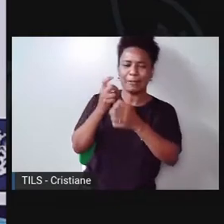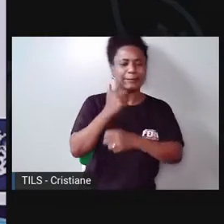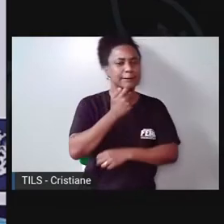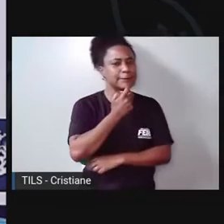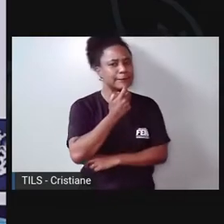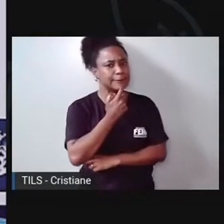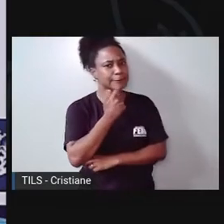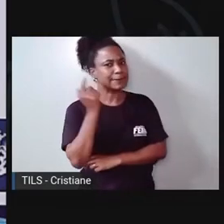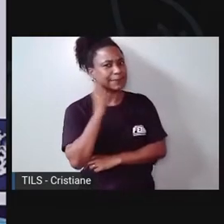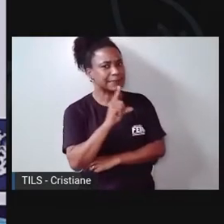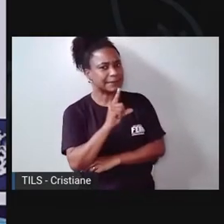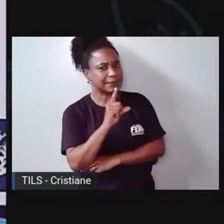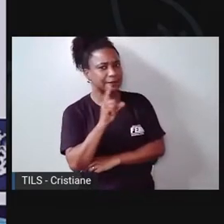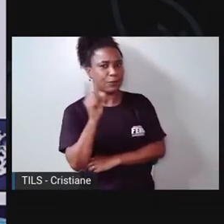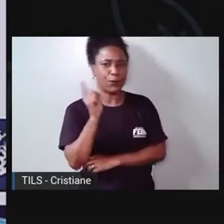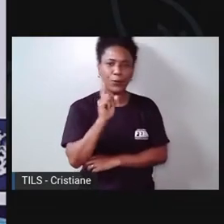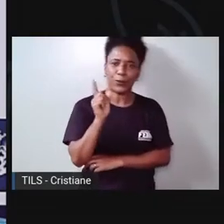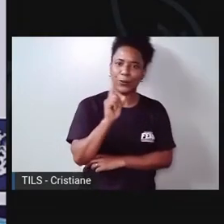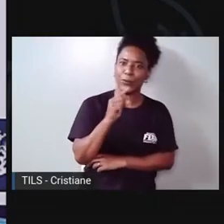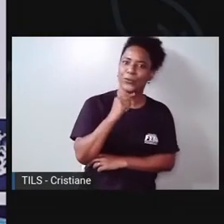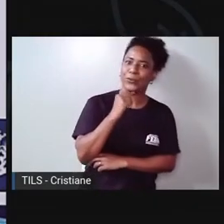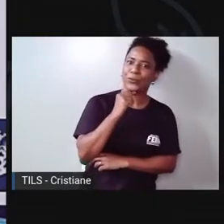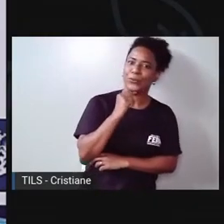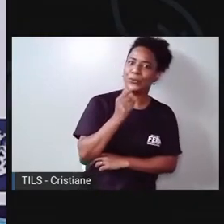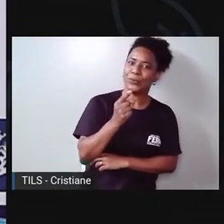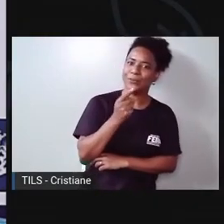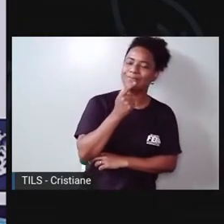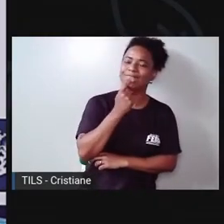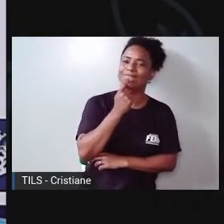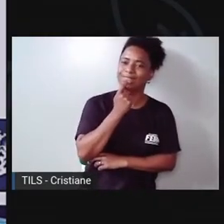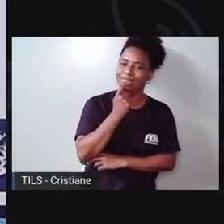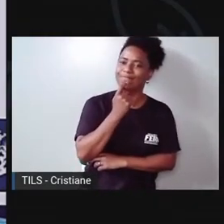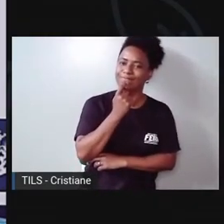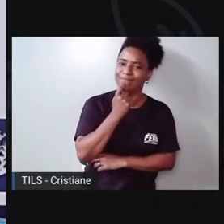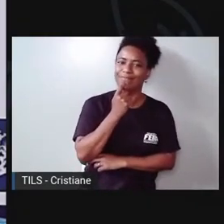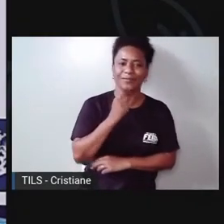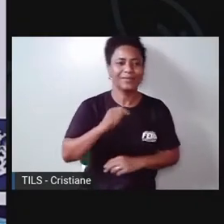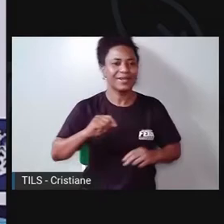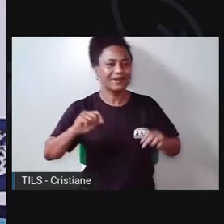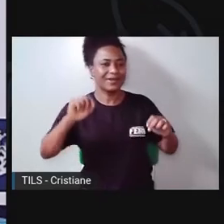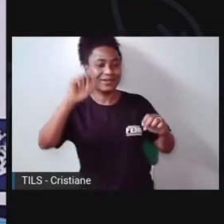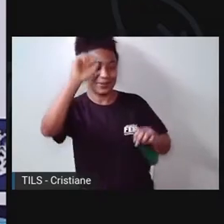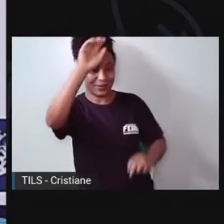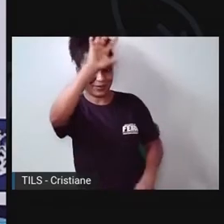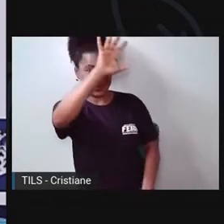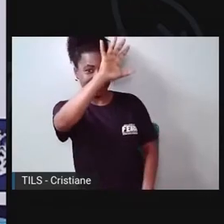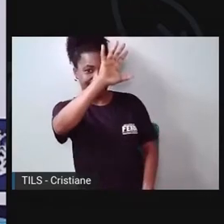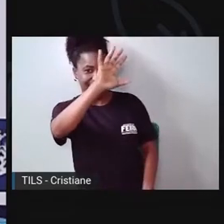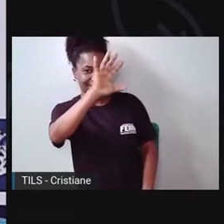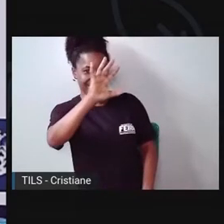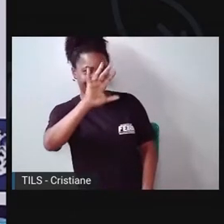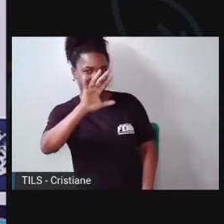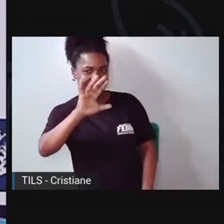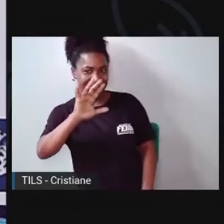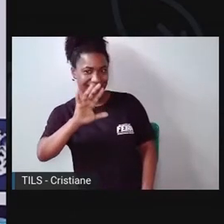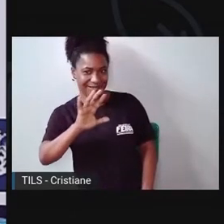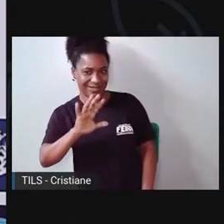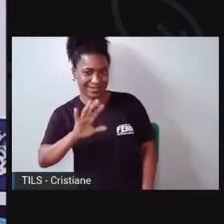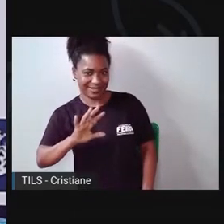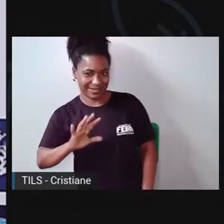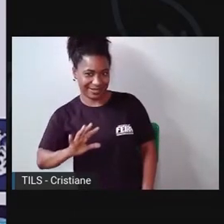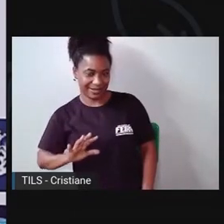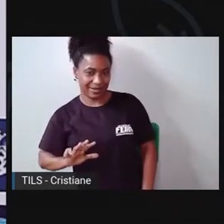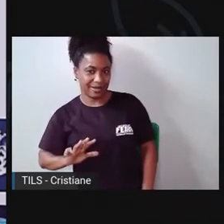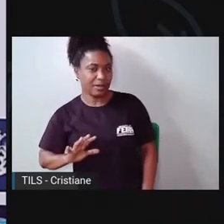hein e pronto até estava quase ficando pronta quando de